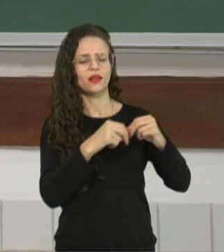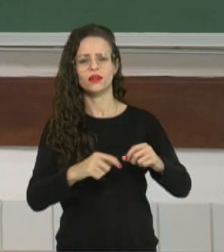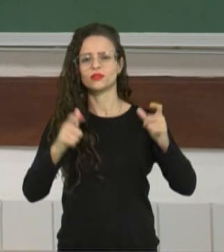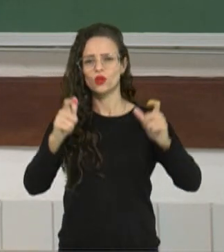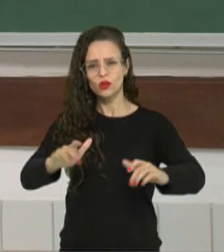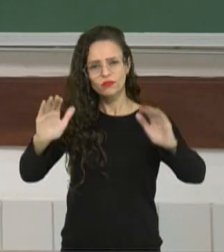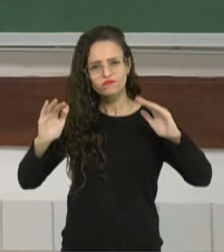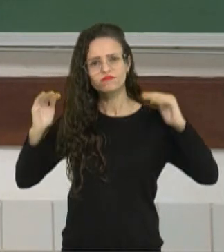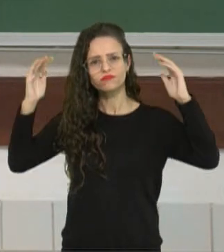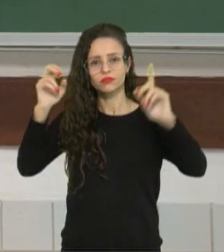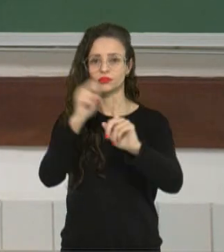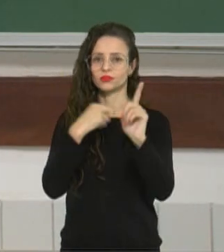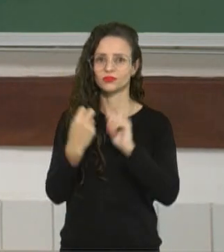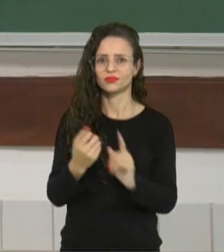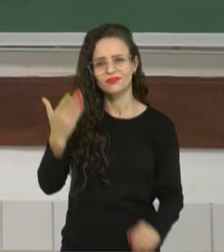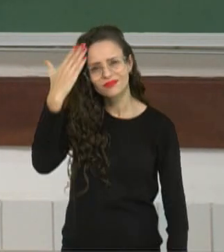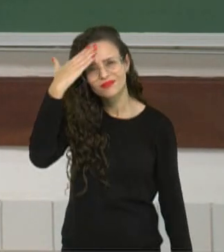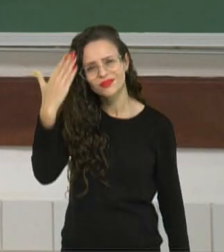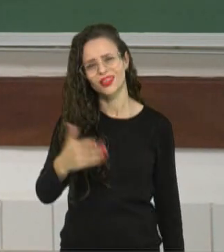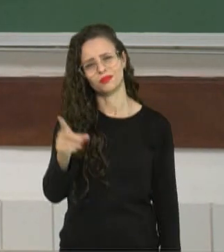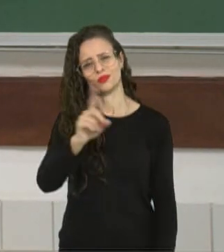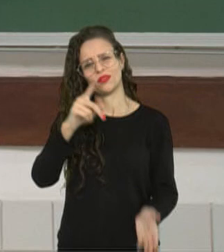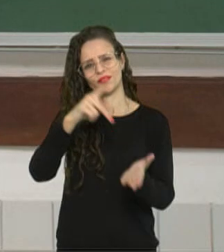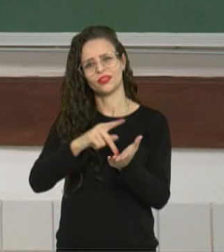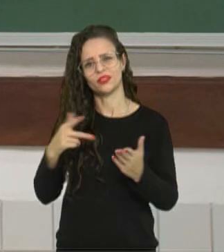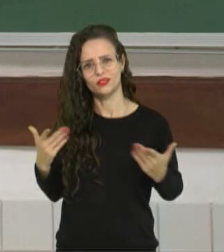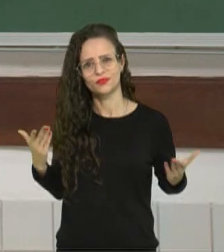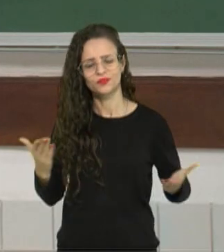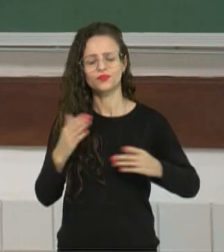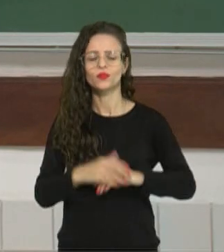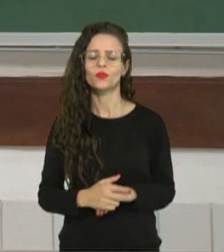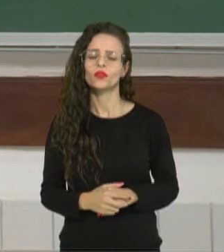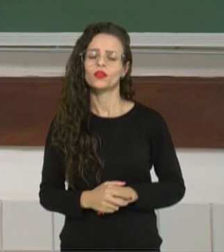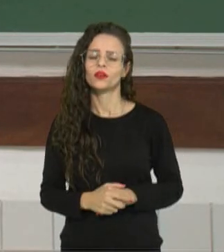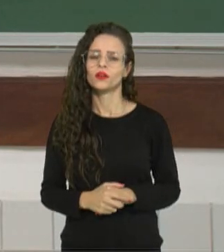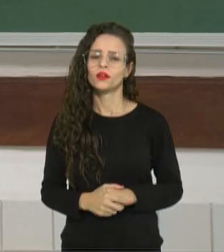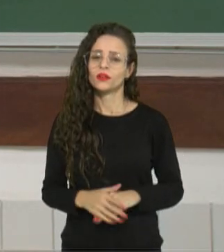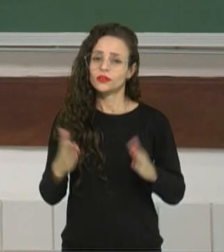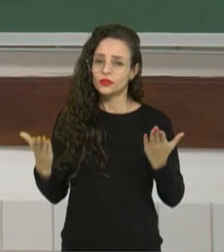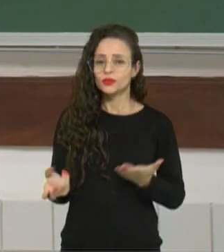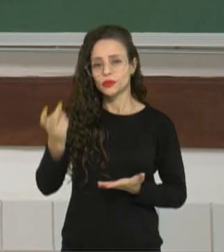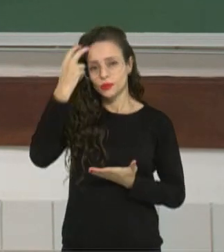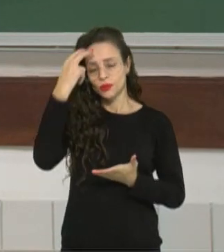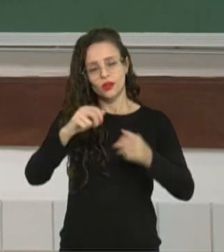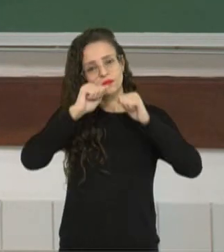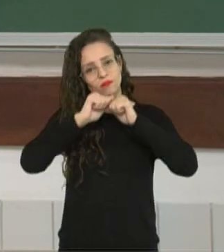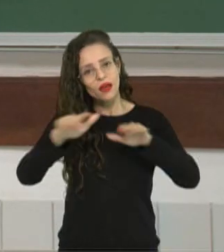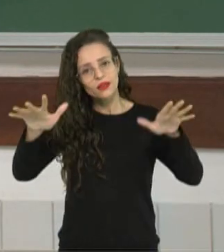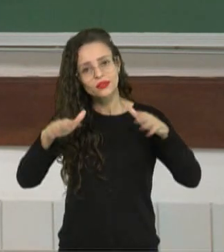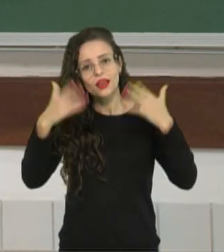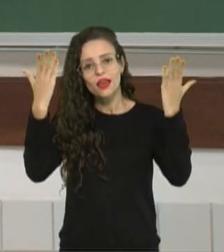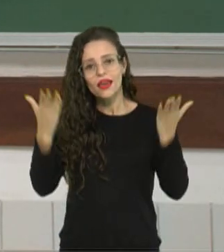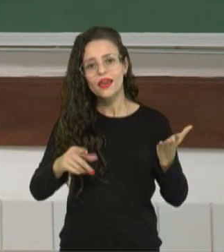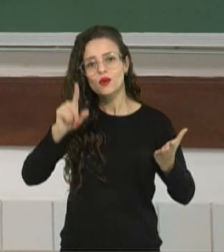sociedade, o que a gente sabe que é uma absoluta inverdade, né? Então, a cultura de massa ela vai criar uma visão sobre